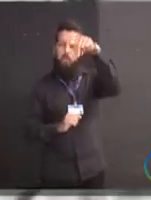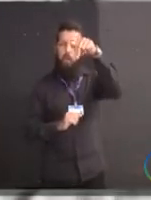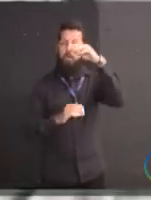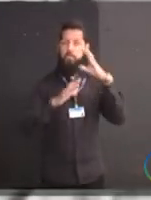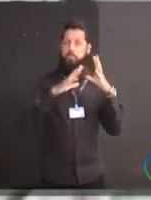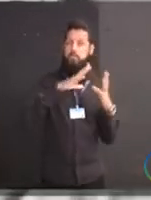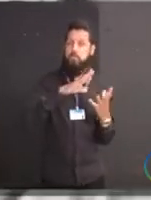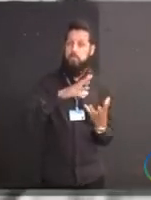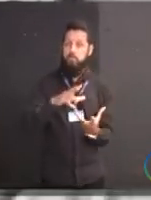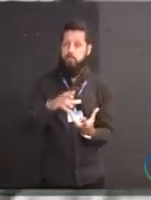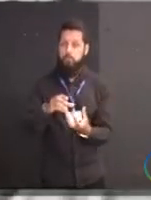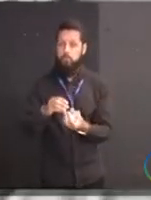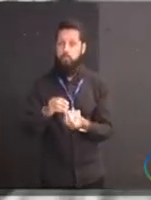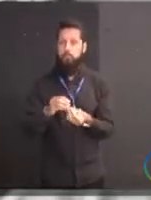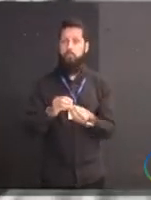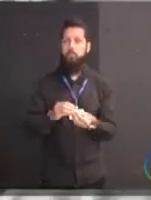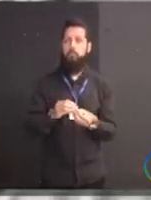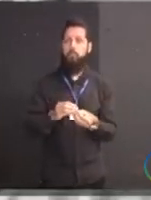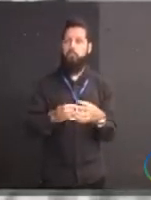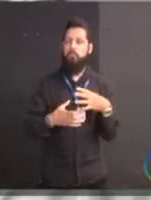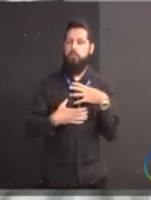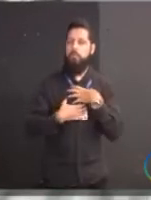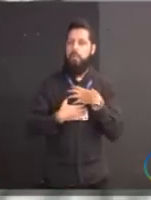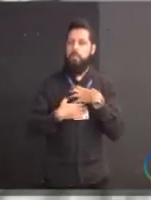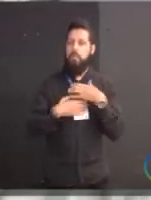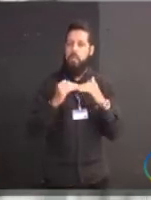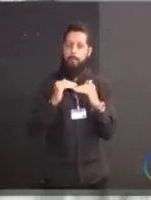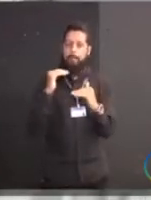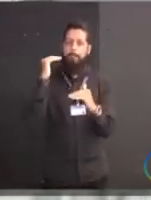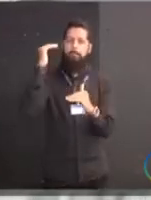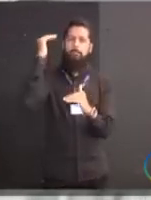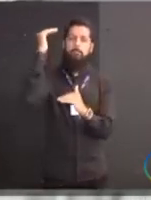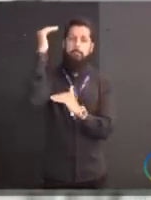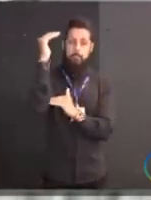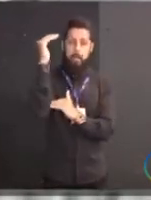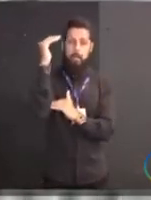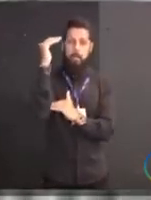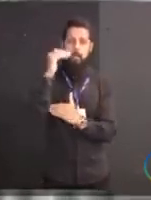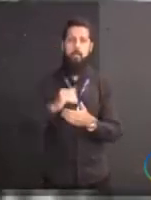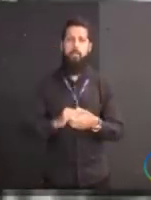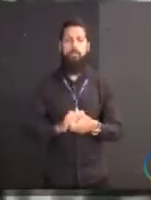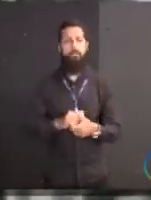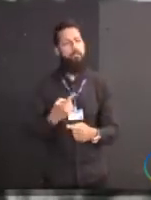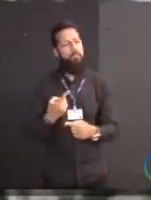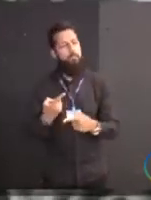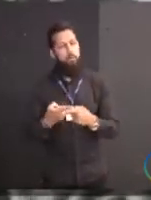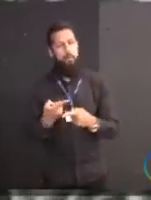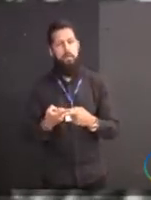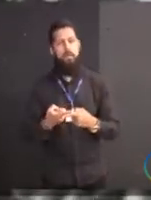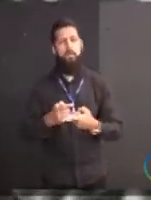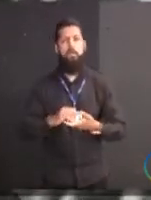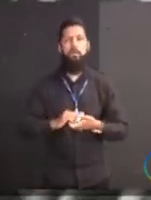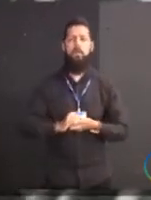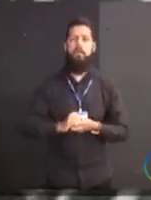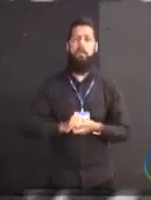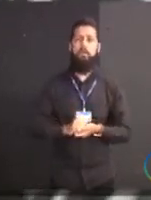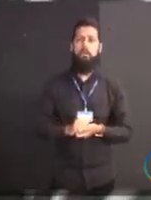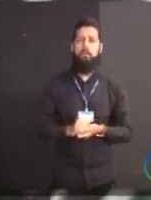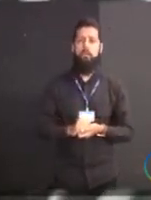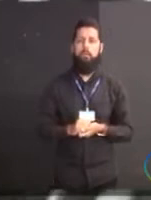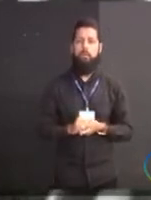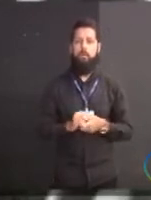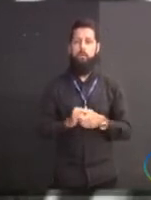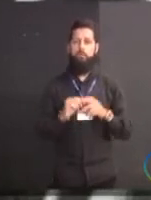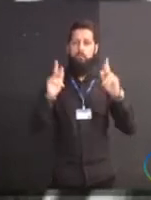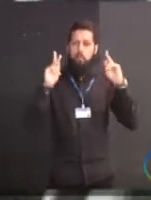na essência, é de ordem moral. Como disse o nosso caro amigo, professor Herculano Pires, o homem